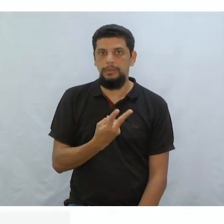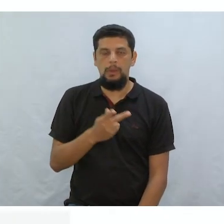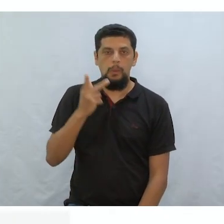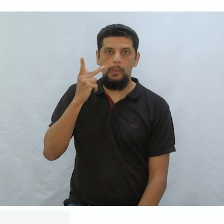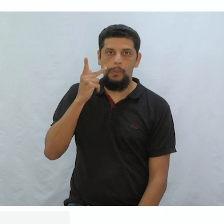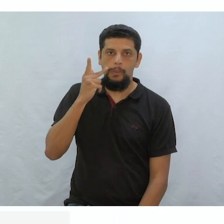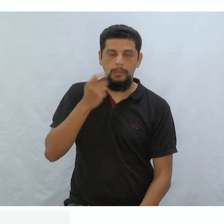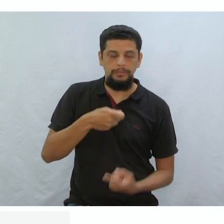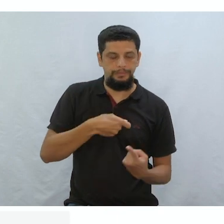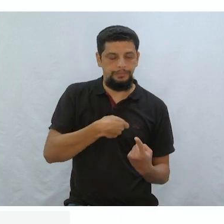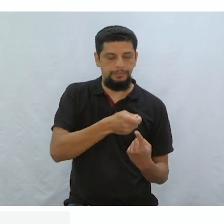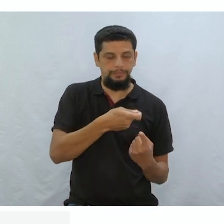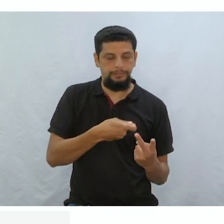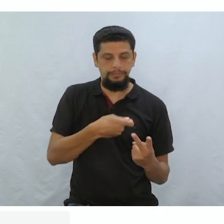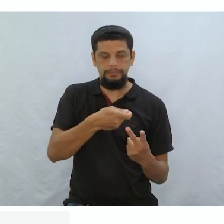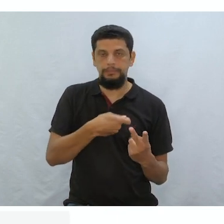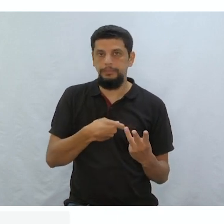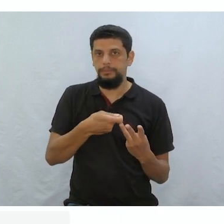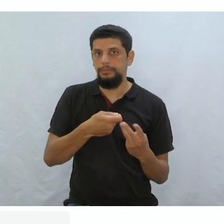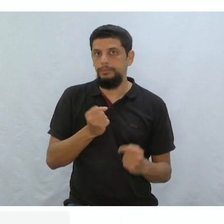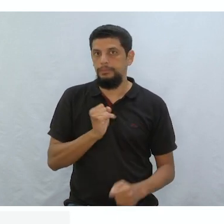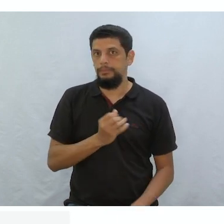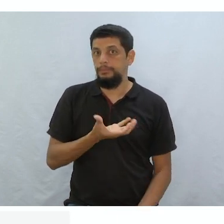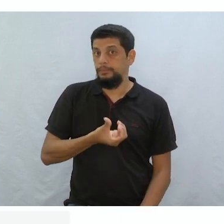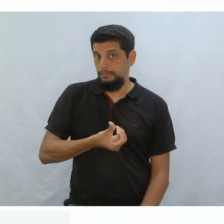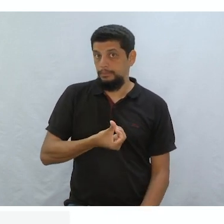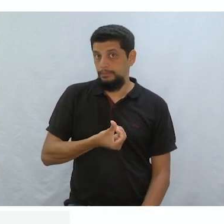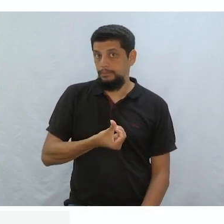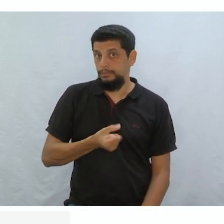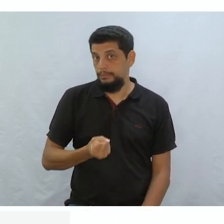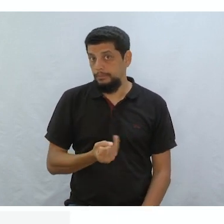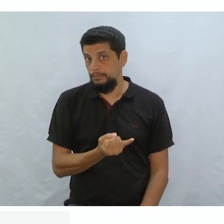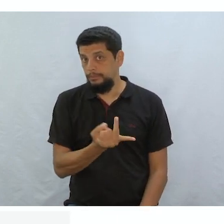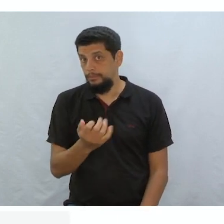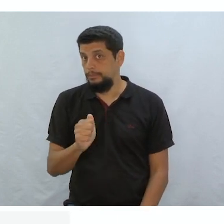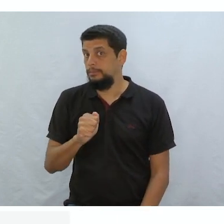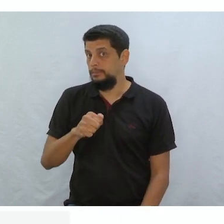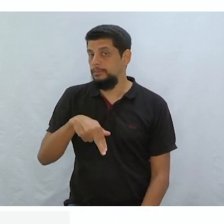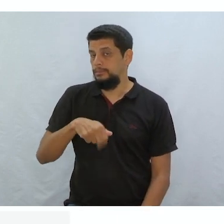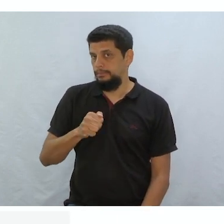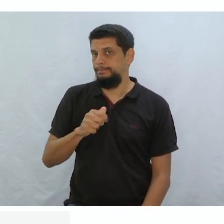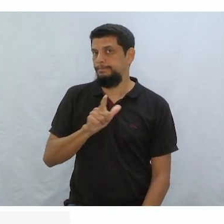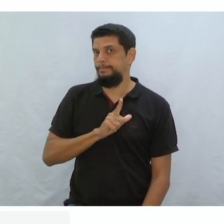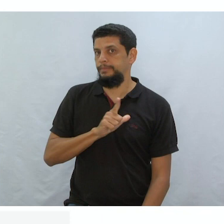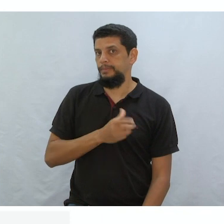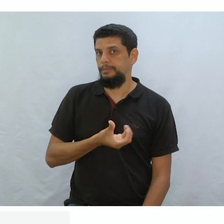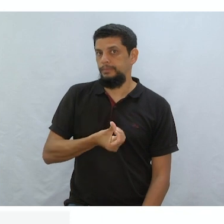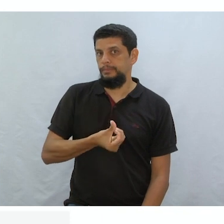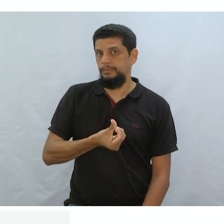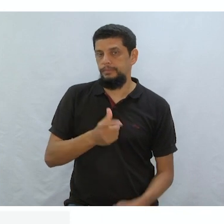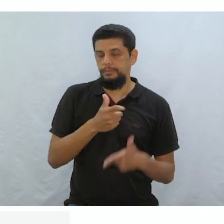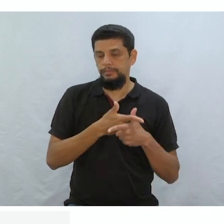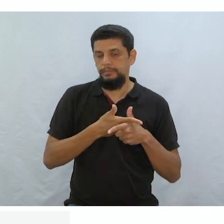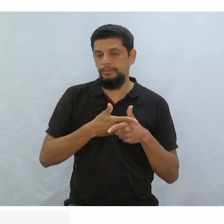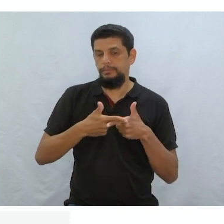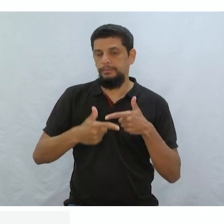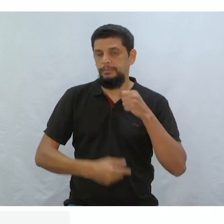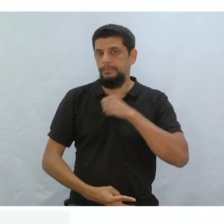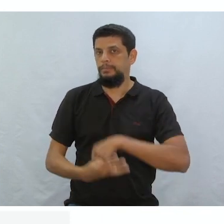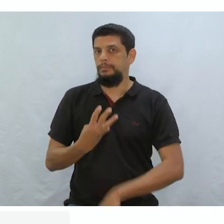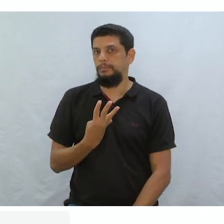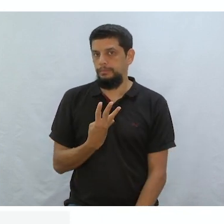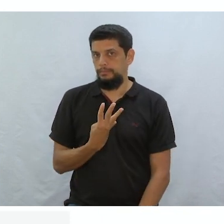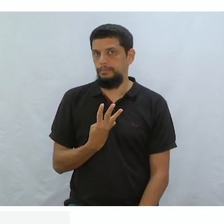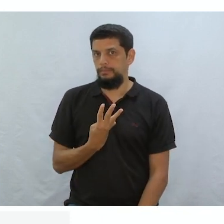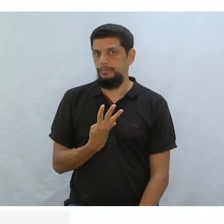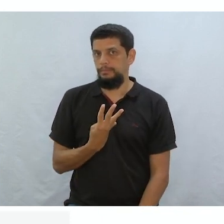2 balas nessa distribuição. Então, 6, que era a quantidade que ela tinha, né? 6 divididos